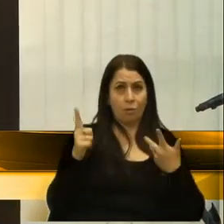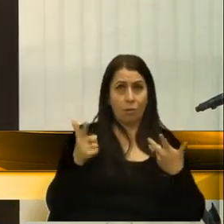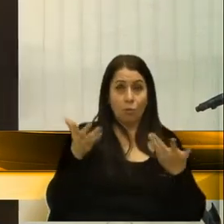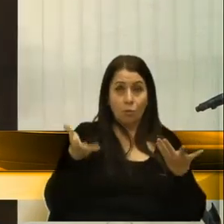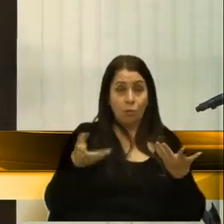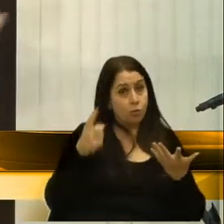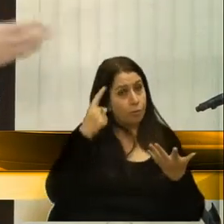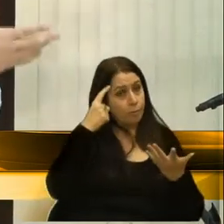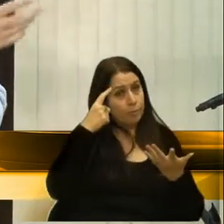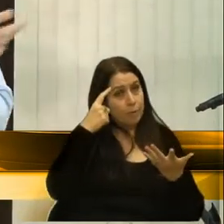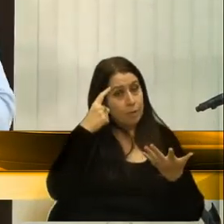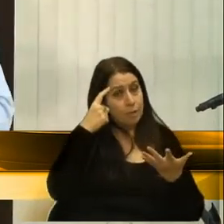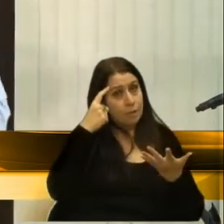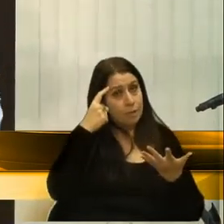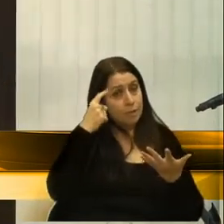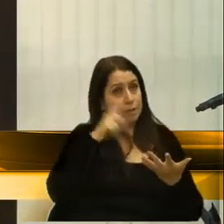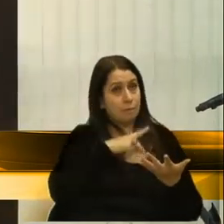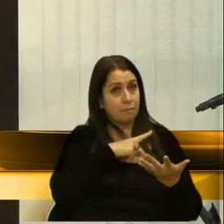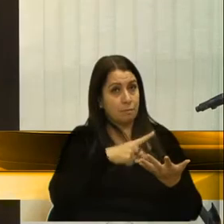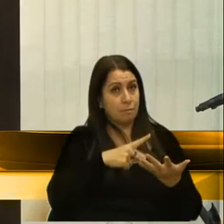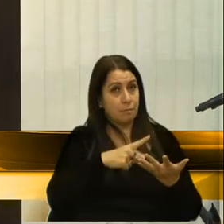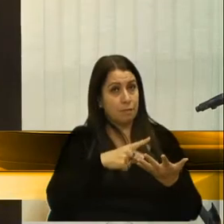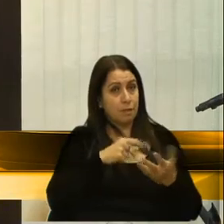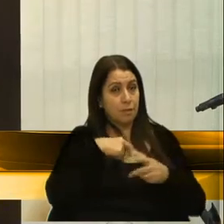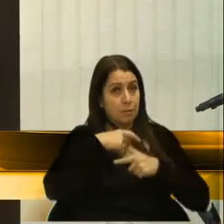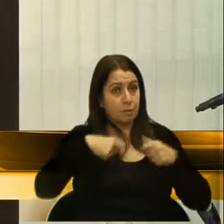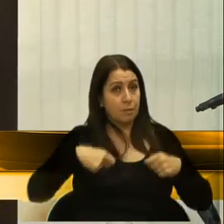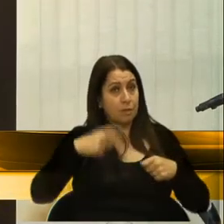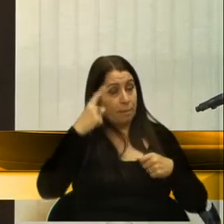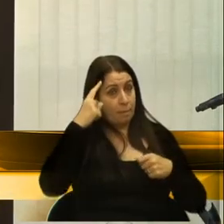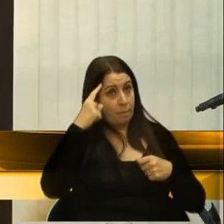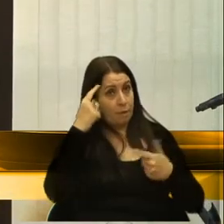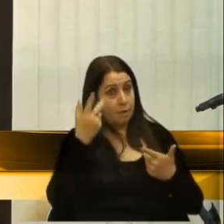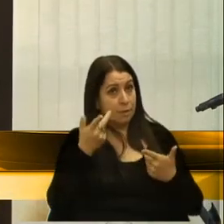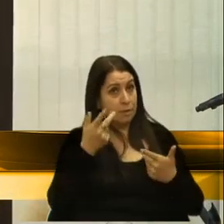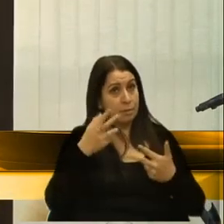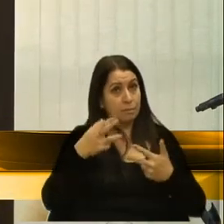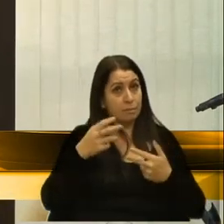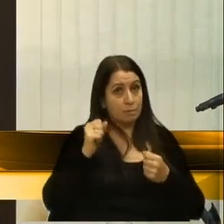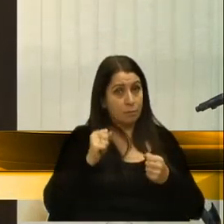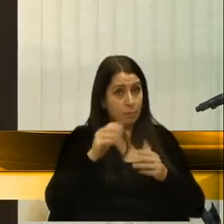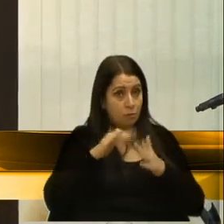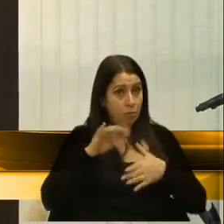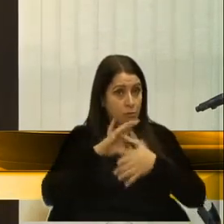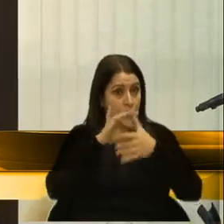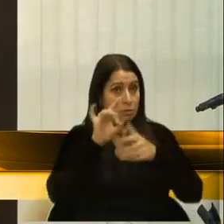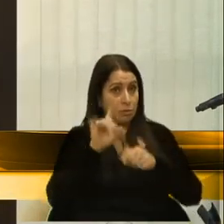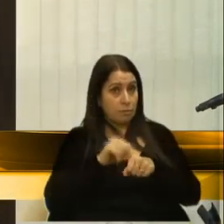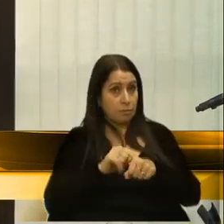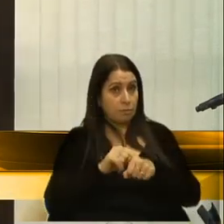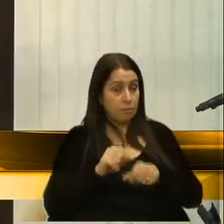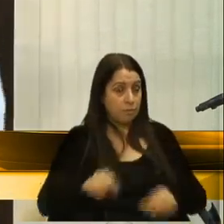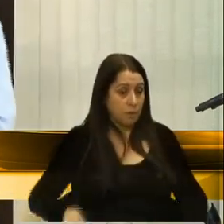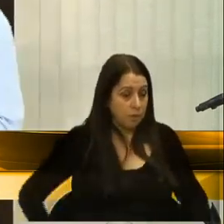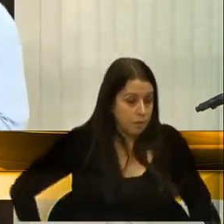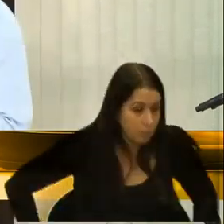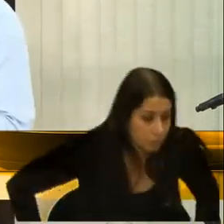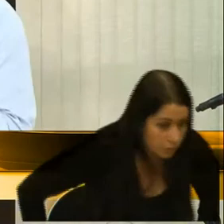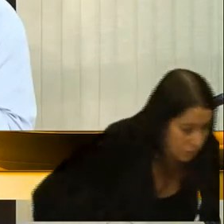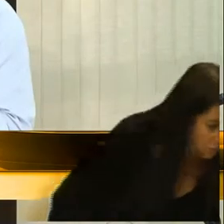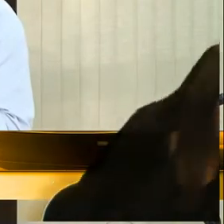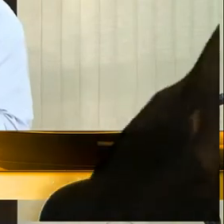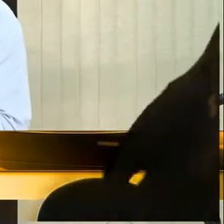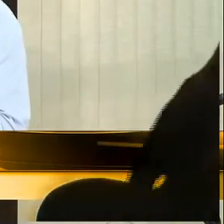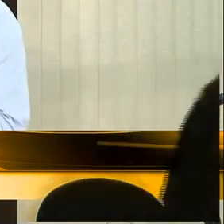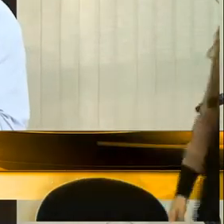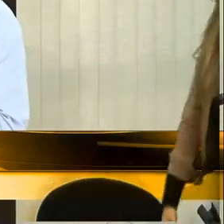gente pensa, o presidente Daneluz tem um pensamento de reforma. Eu posso pedir declaração de líder? Então, peço uma declaração de líder.